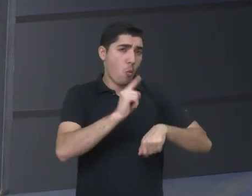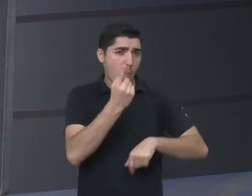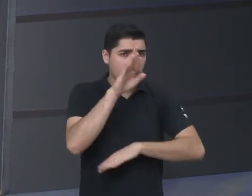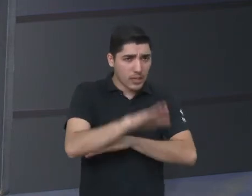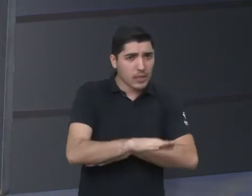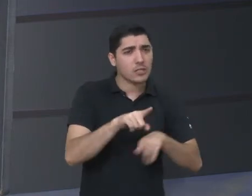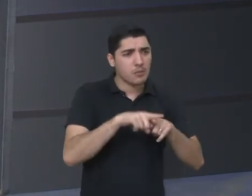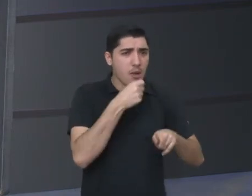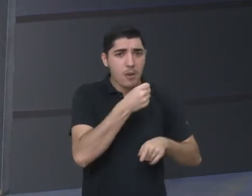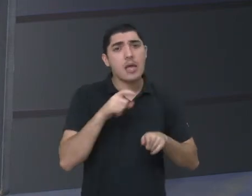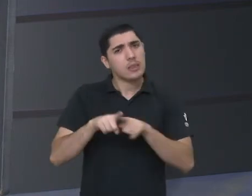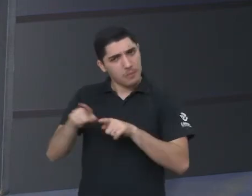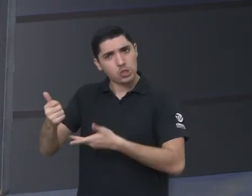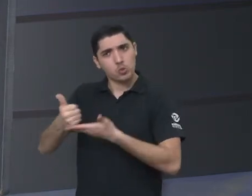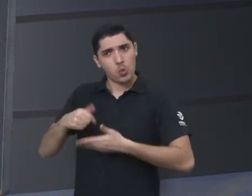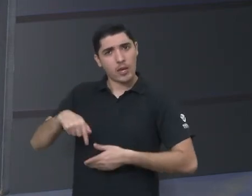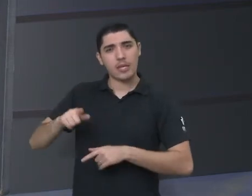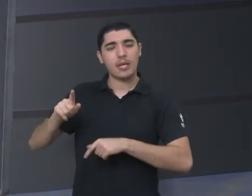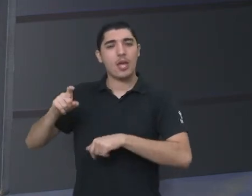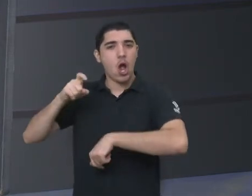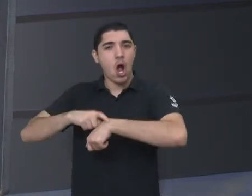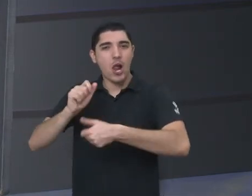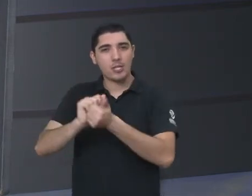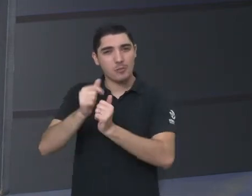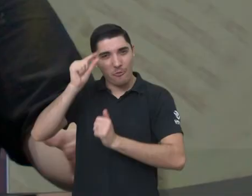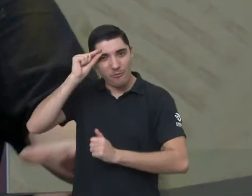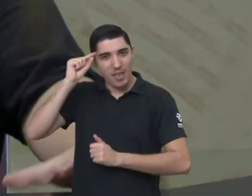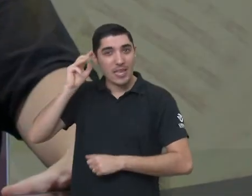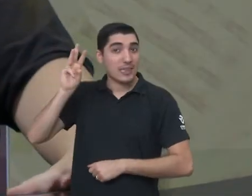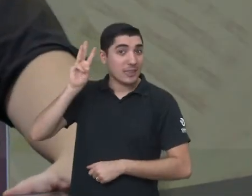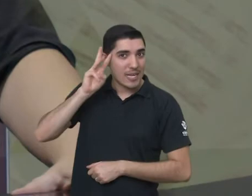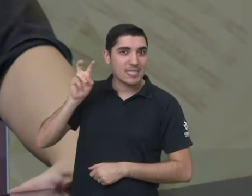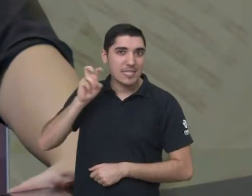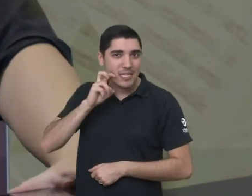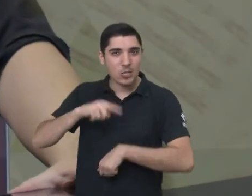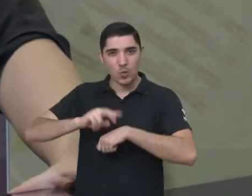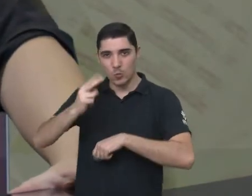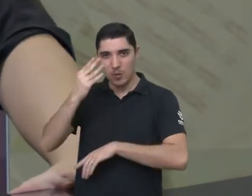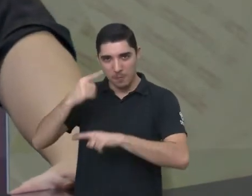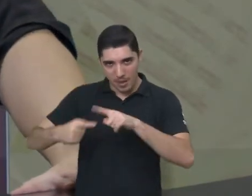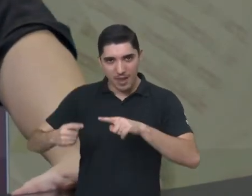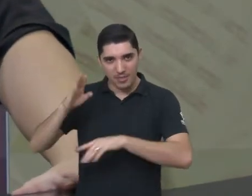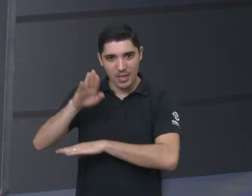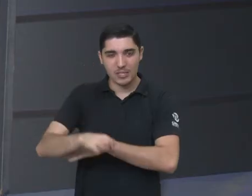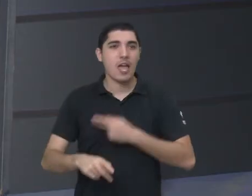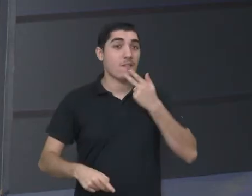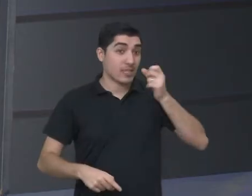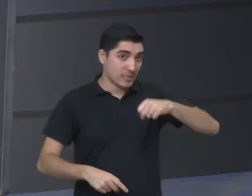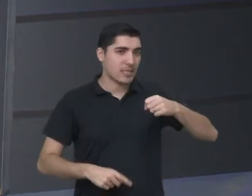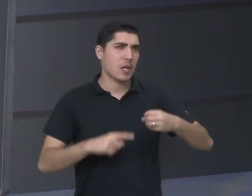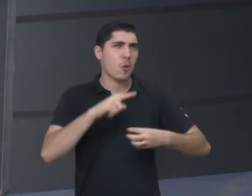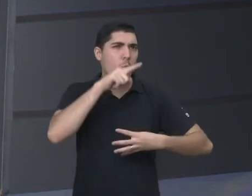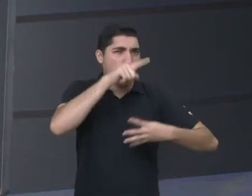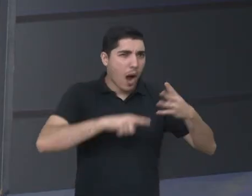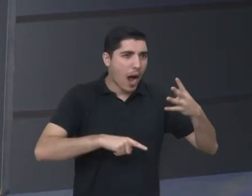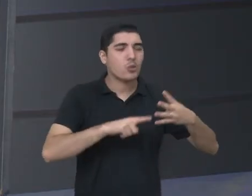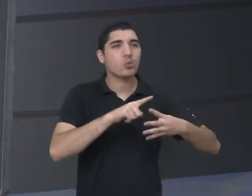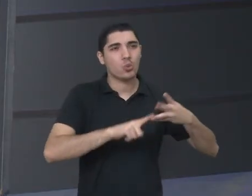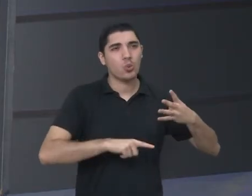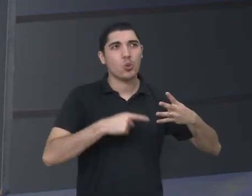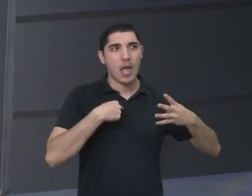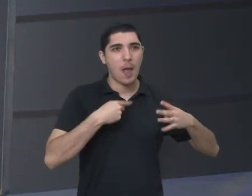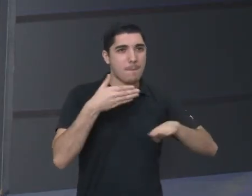merece trabalhar num jogo de 4ª divisão. Não dá. Apesar que você goste do clube, por mais que você goste, não dá.